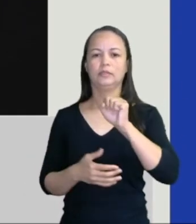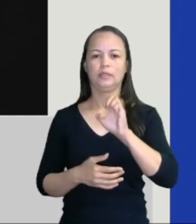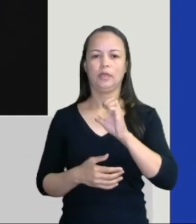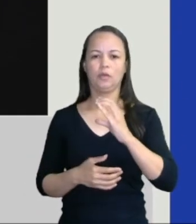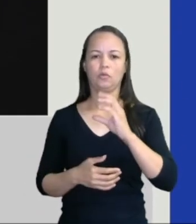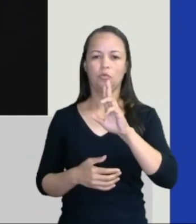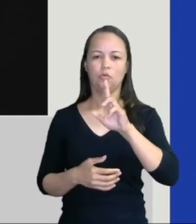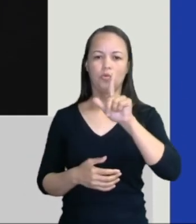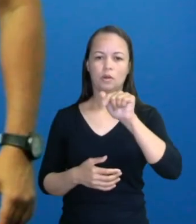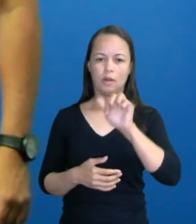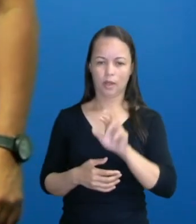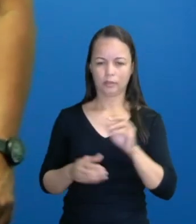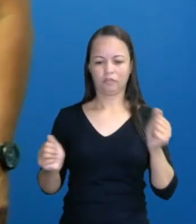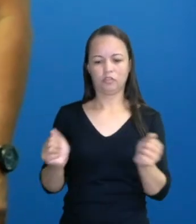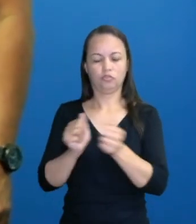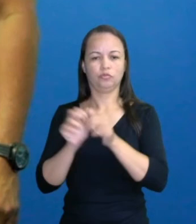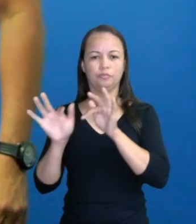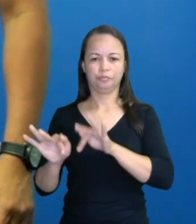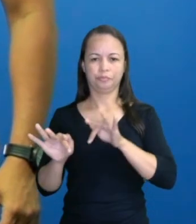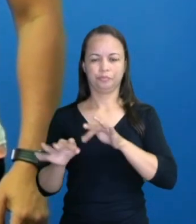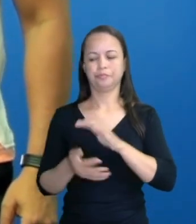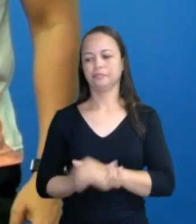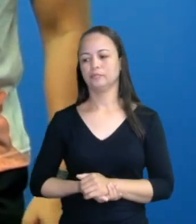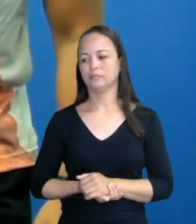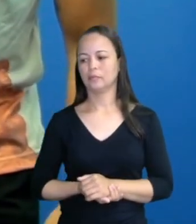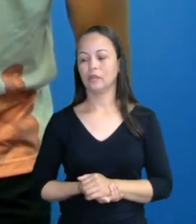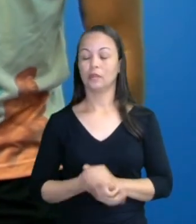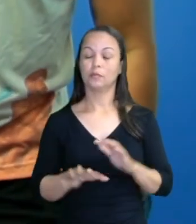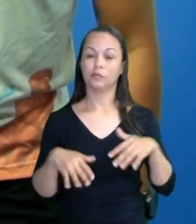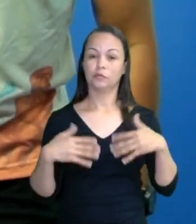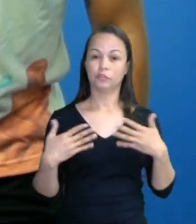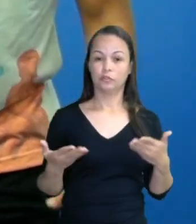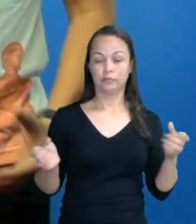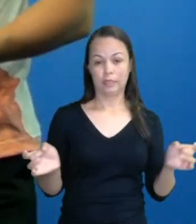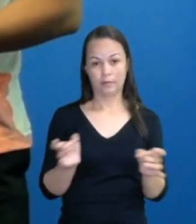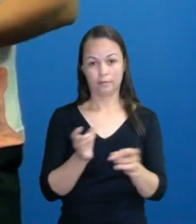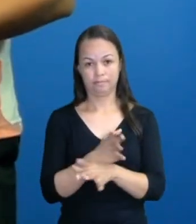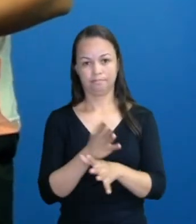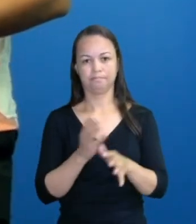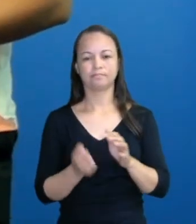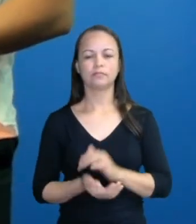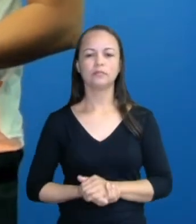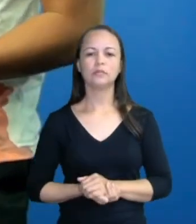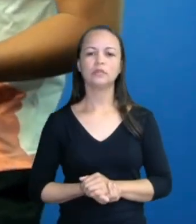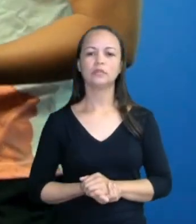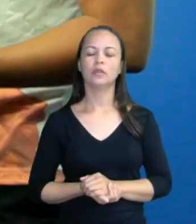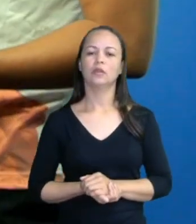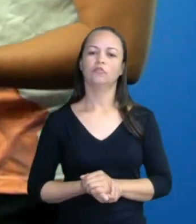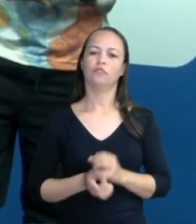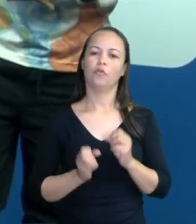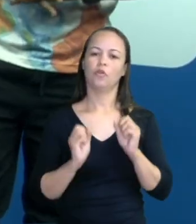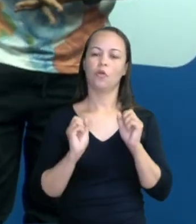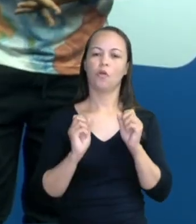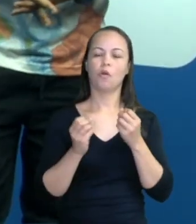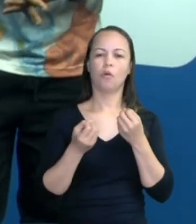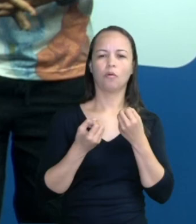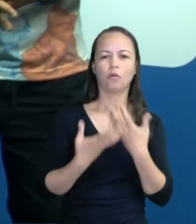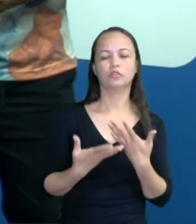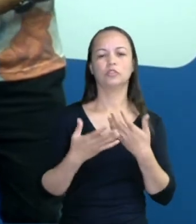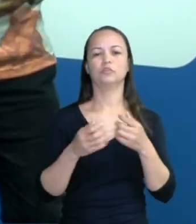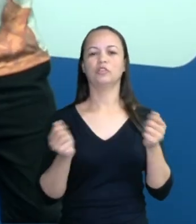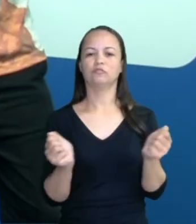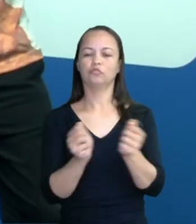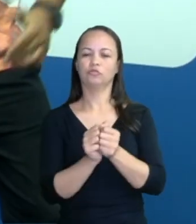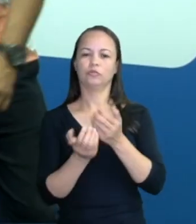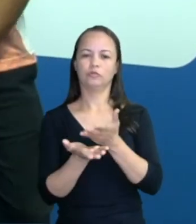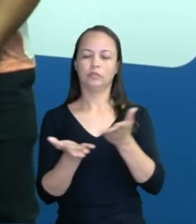dentro dos feudos. Ok? Por hoje é só, pessoal. Foi ótimo ter estado com vocês.